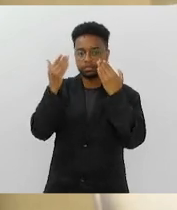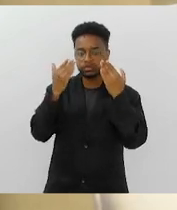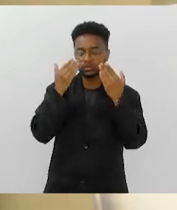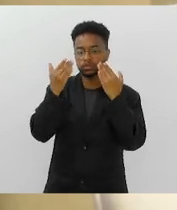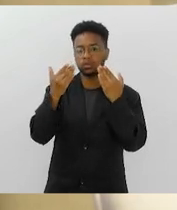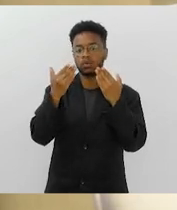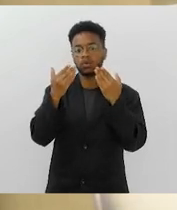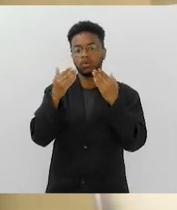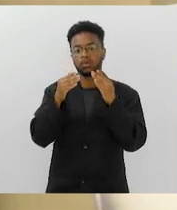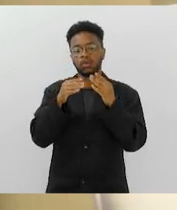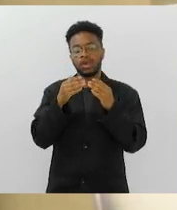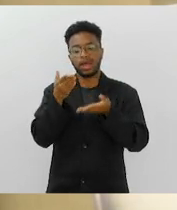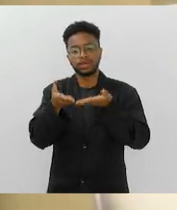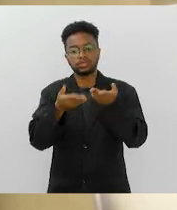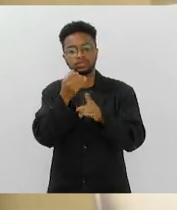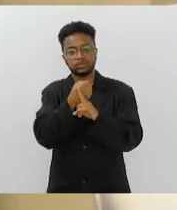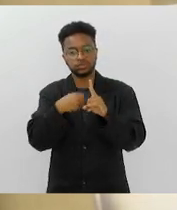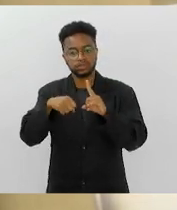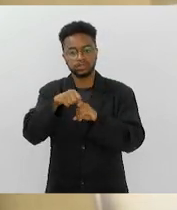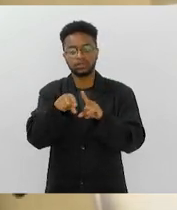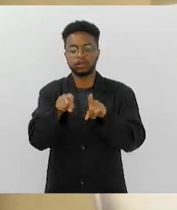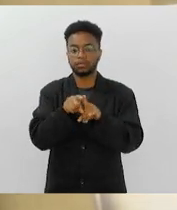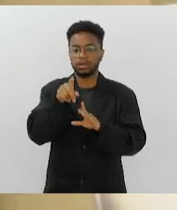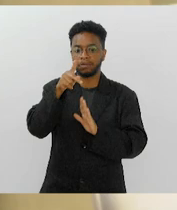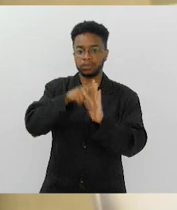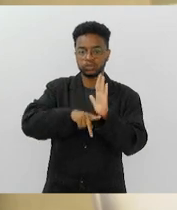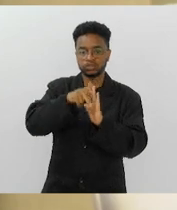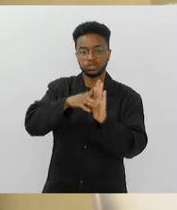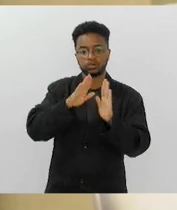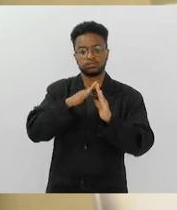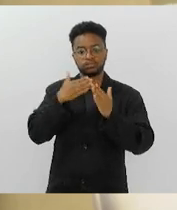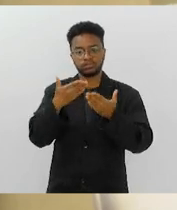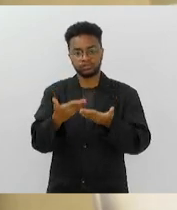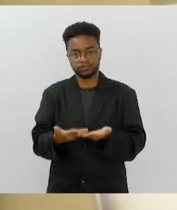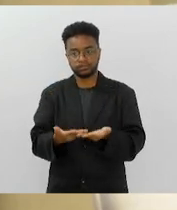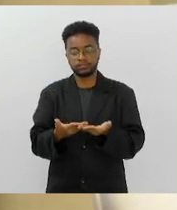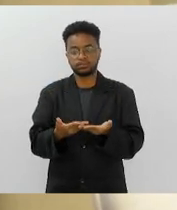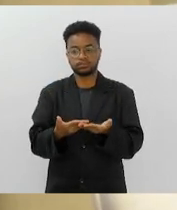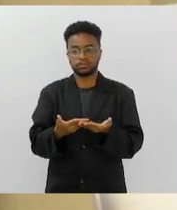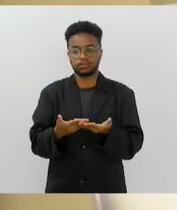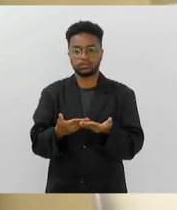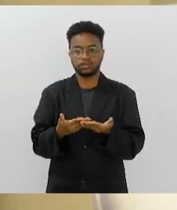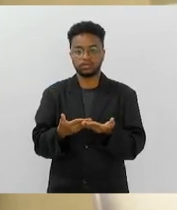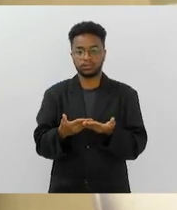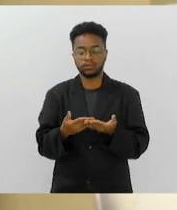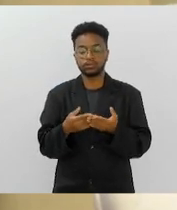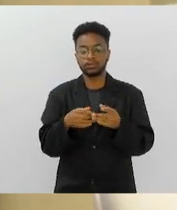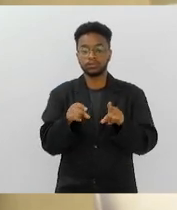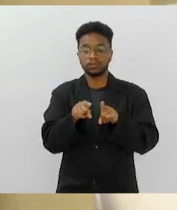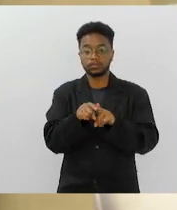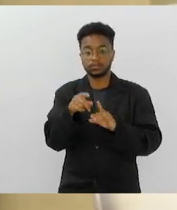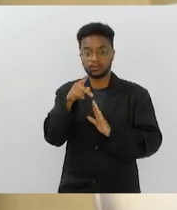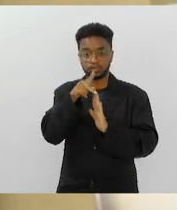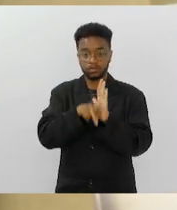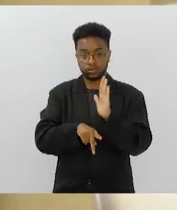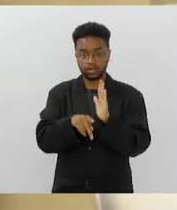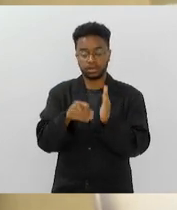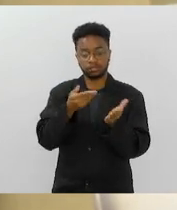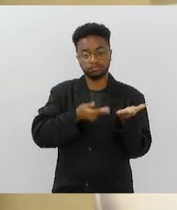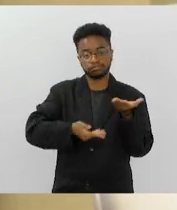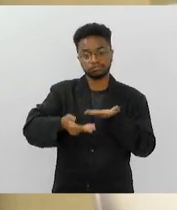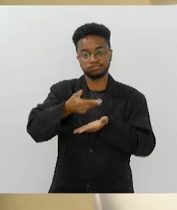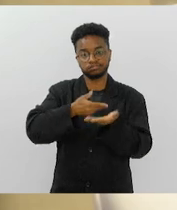em assistentes sociais, em projetos escolares, em projetos